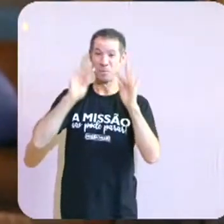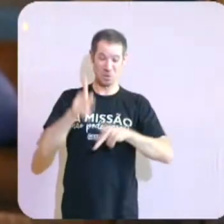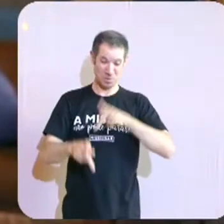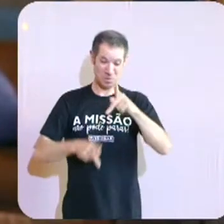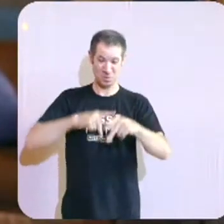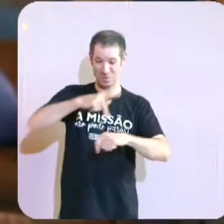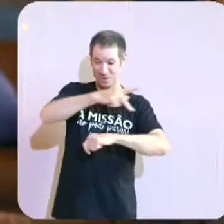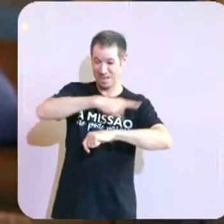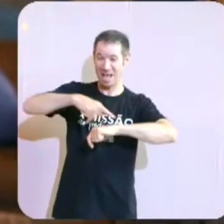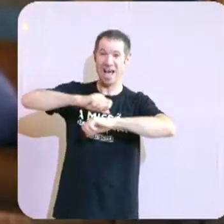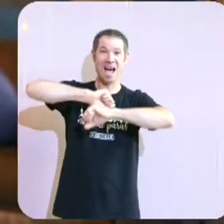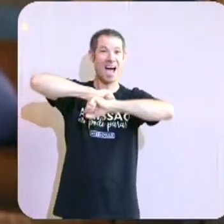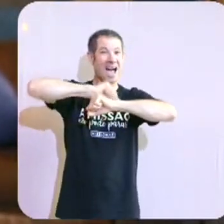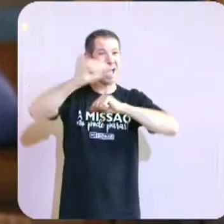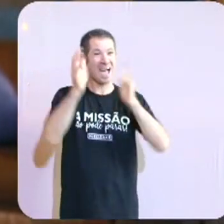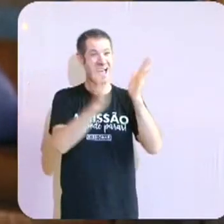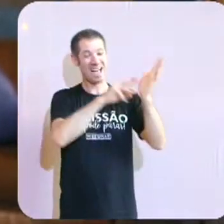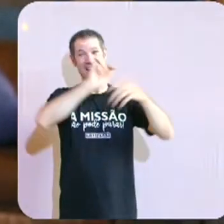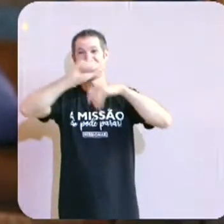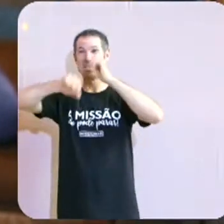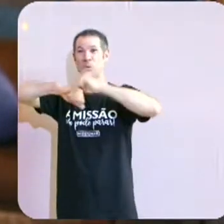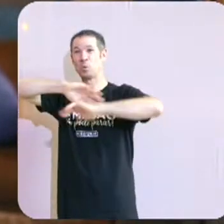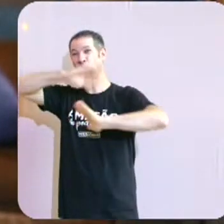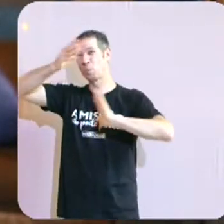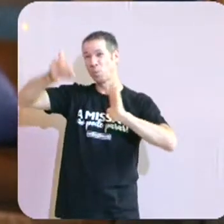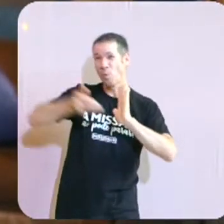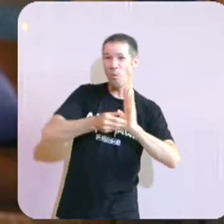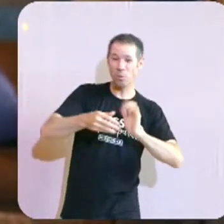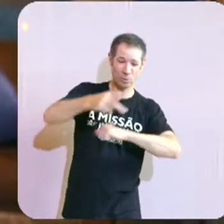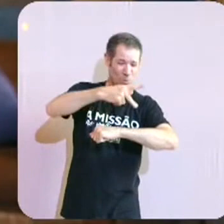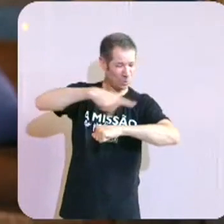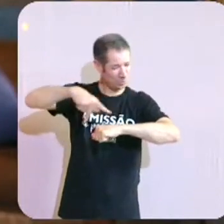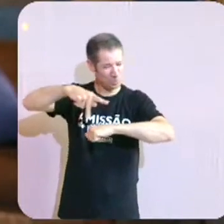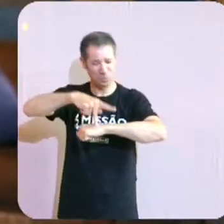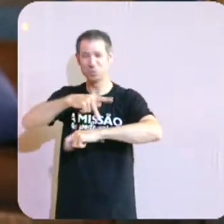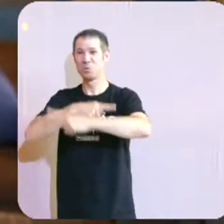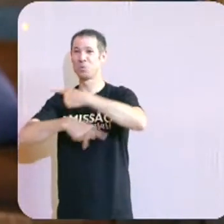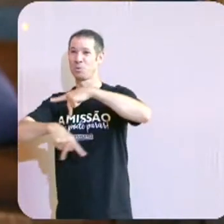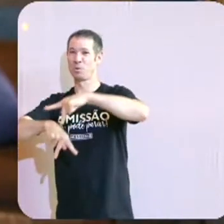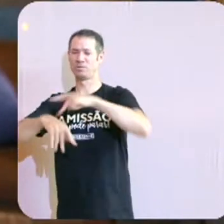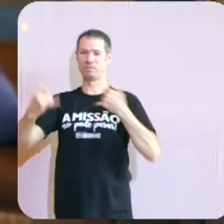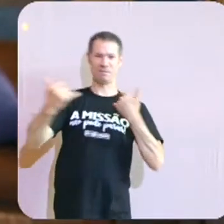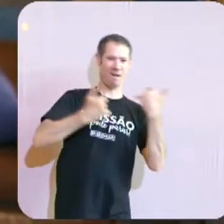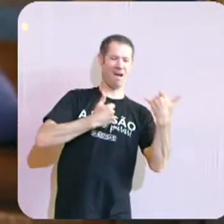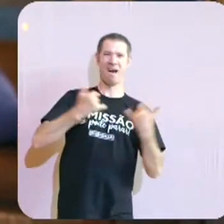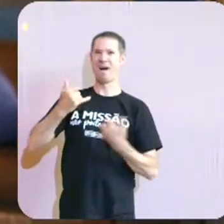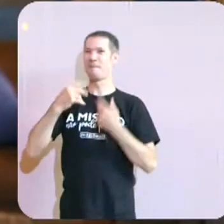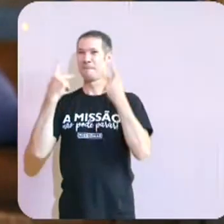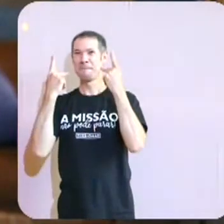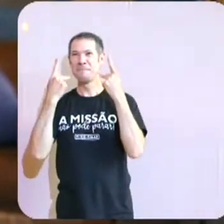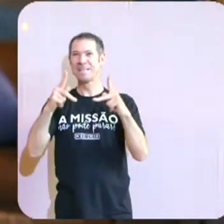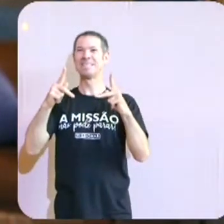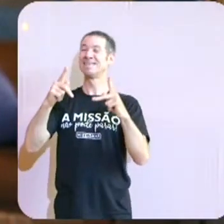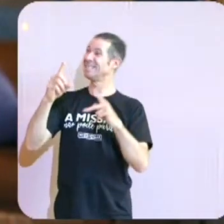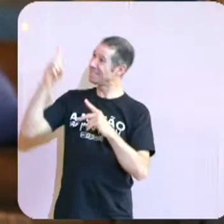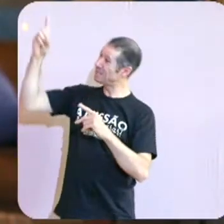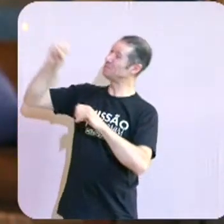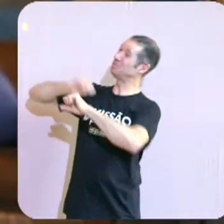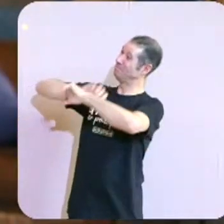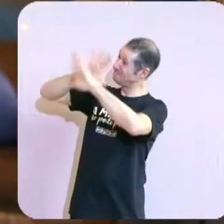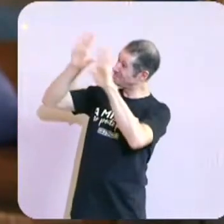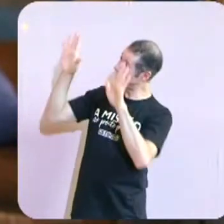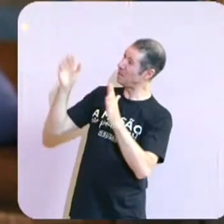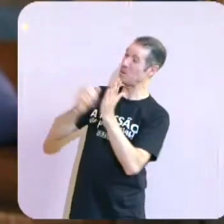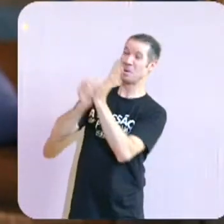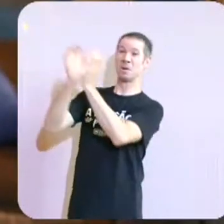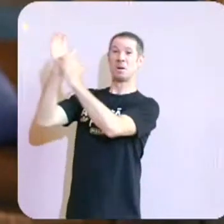nações. Aleluia! Todos em todas as nações ouvirão a mensagem. Deus seja louvado. Você